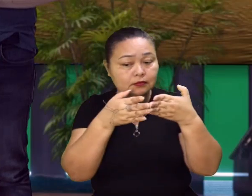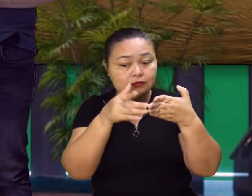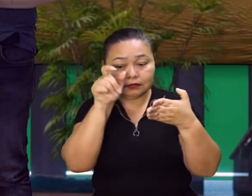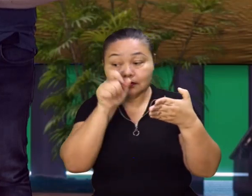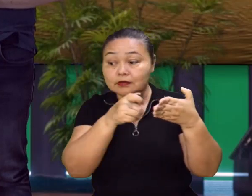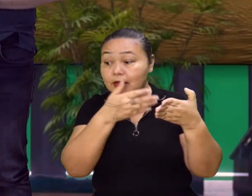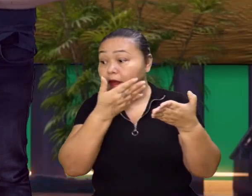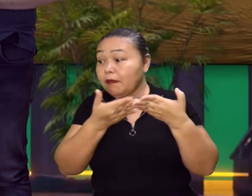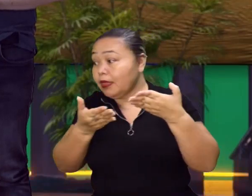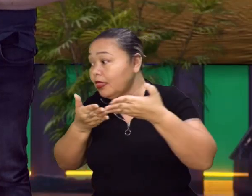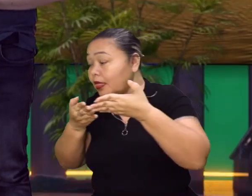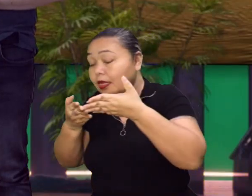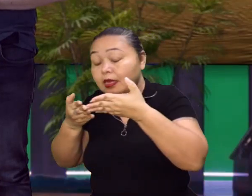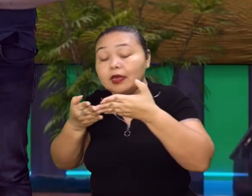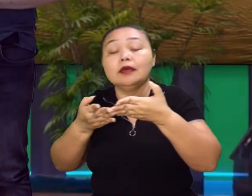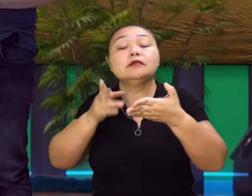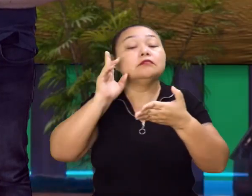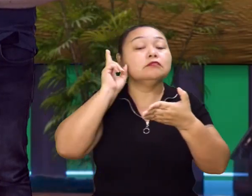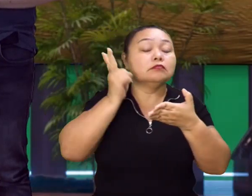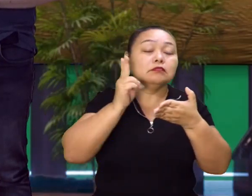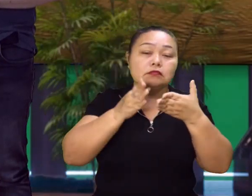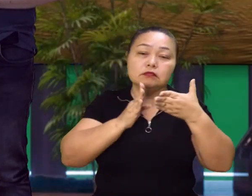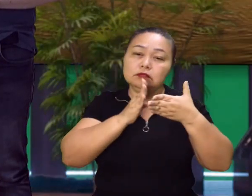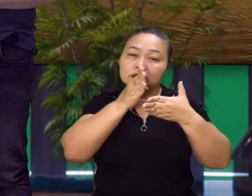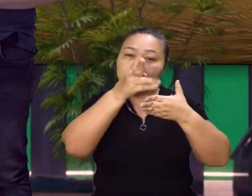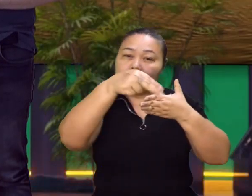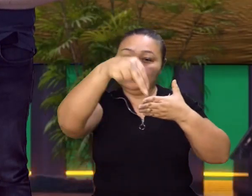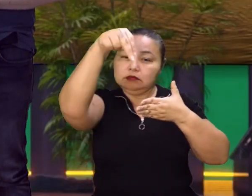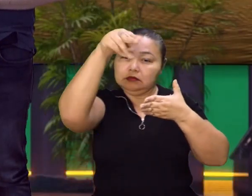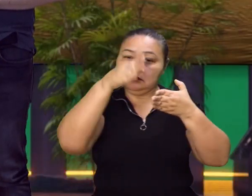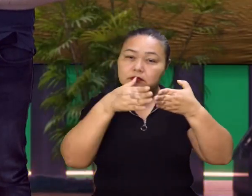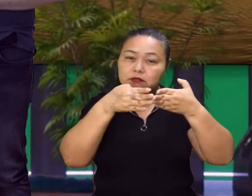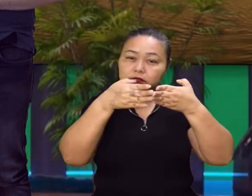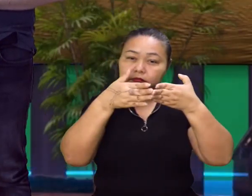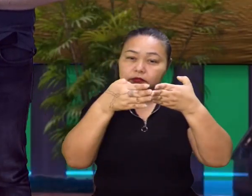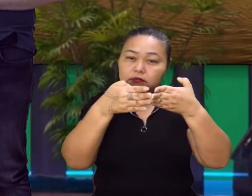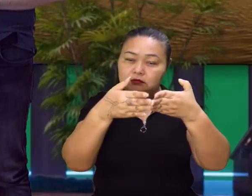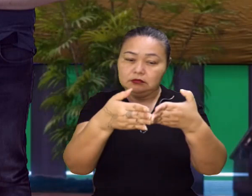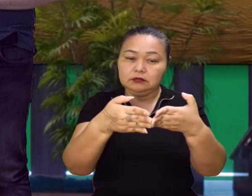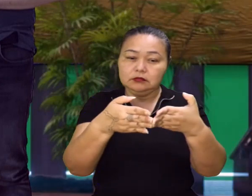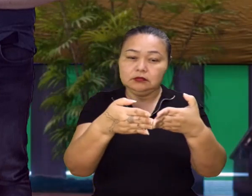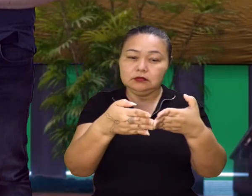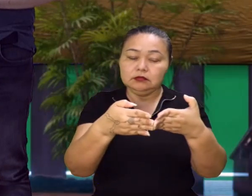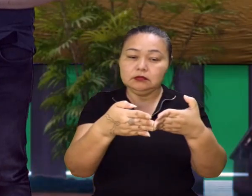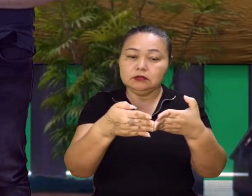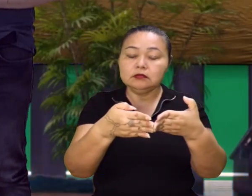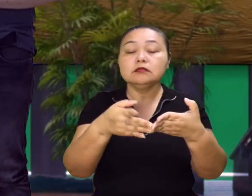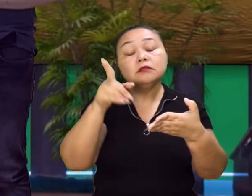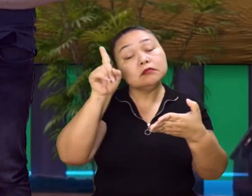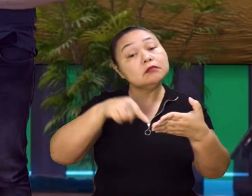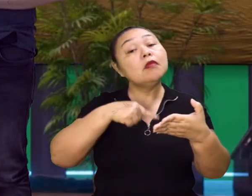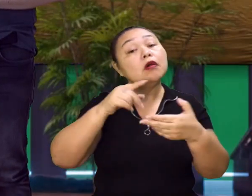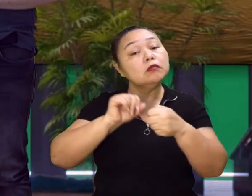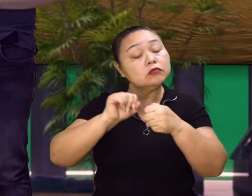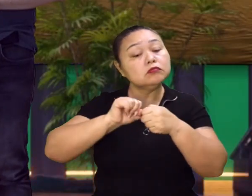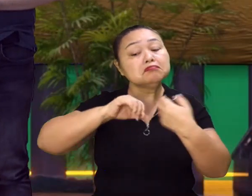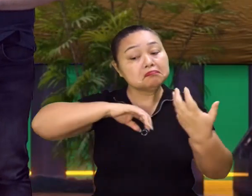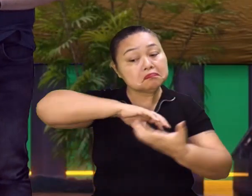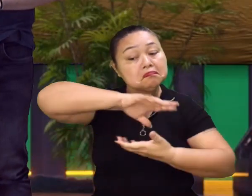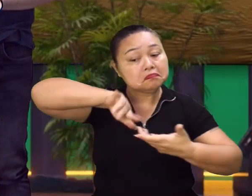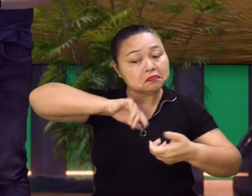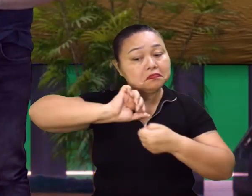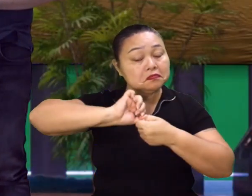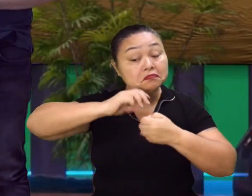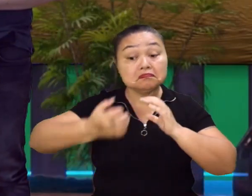se perder, porque ela sempre estava apontando para o norte. Muito bem. Então, ele foi uma grande revolução,